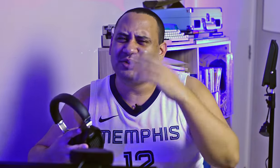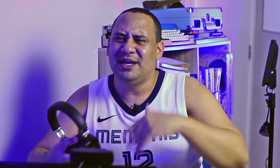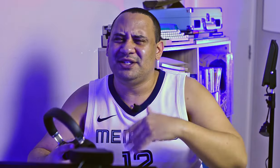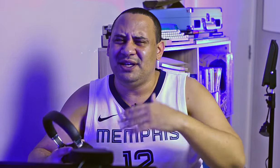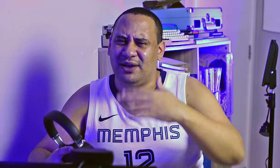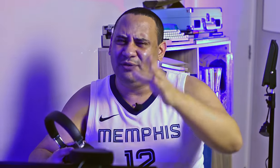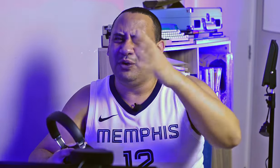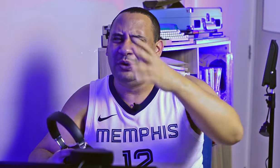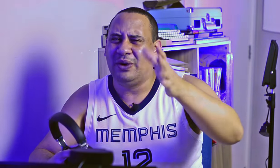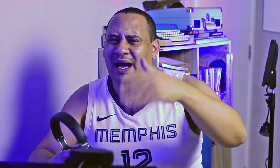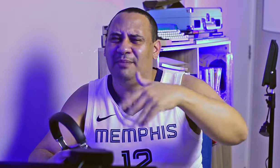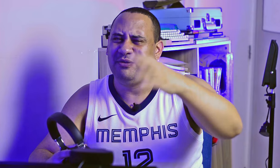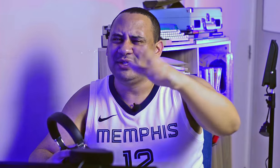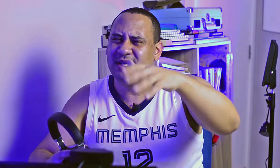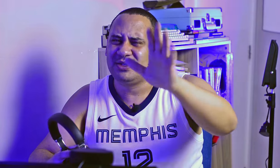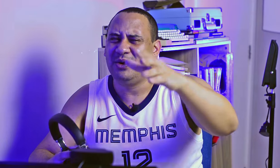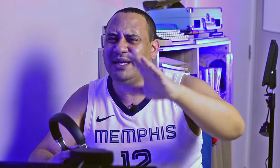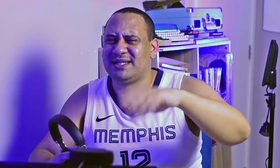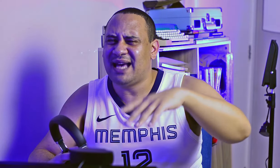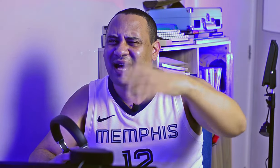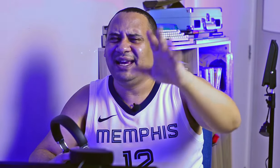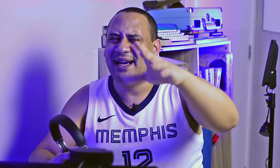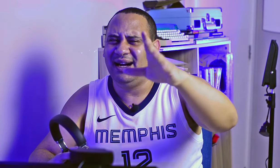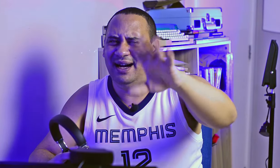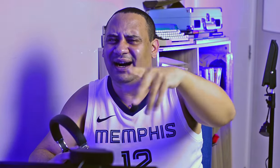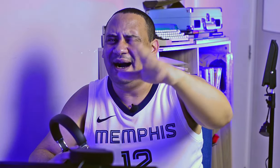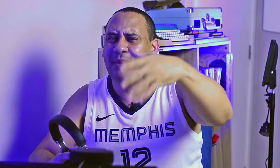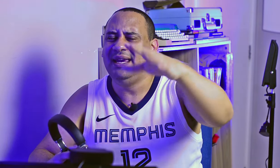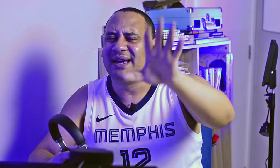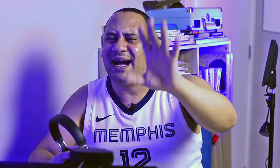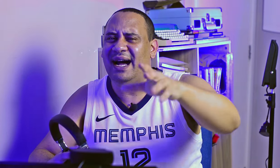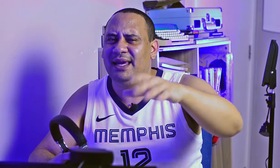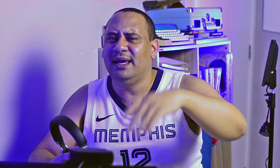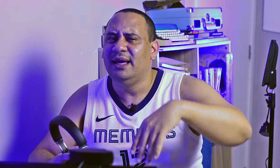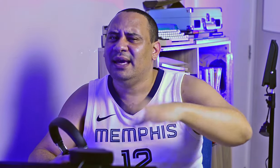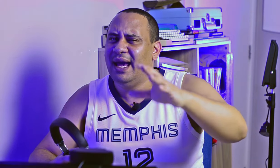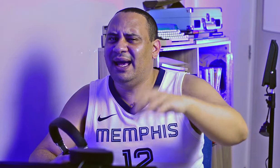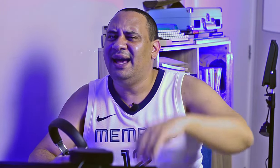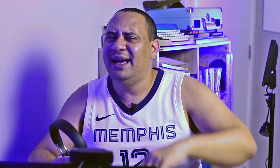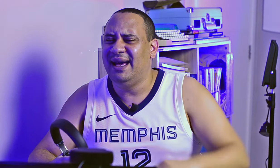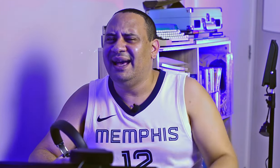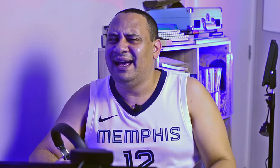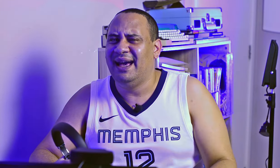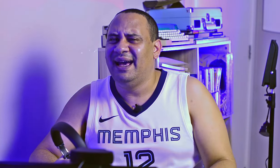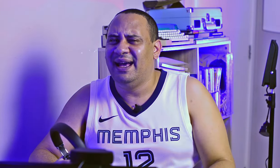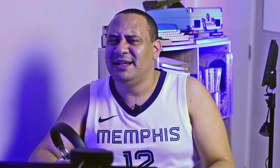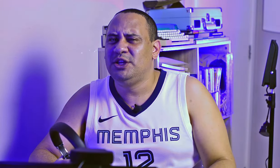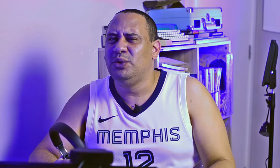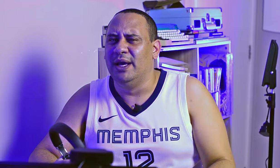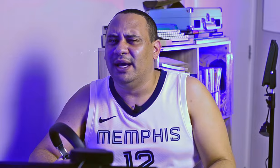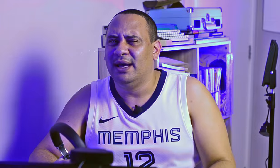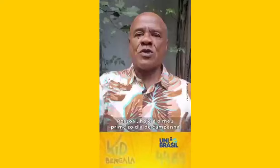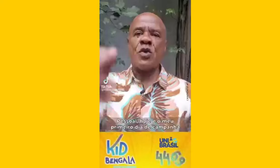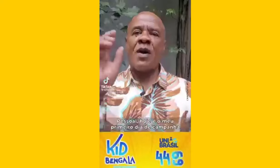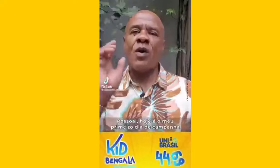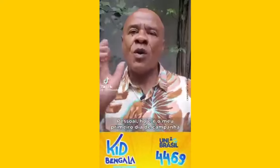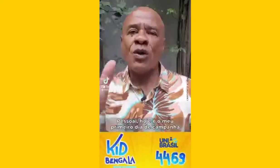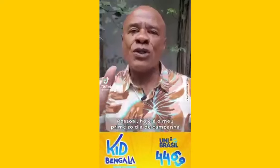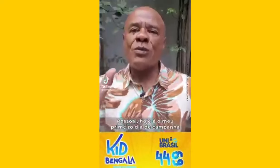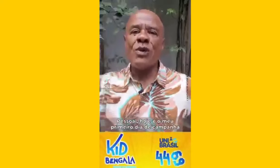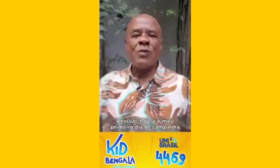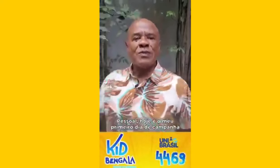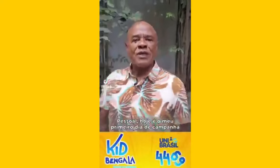primeiro vídeo que eu vou colocar aí para vocês começarem a brincar aí é de doer.